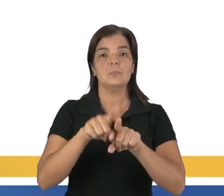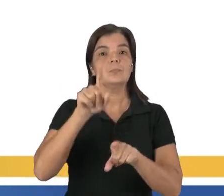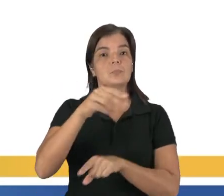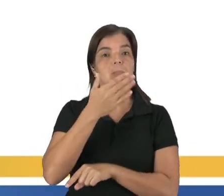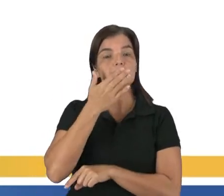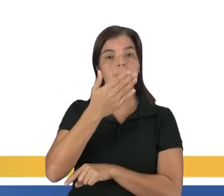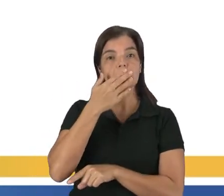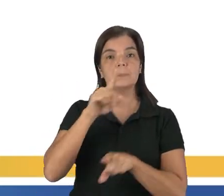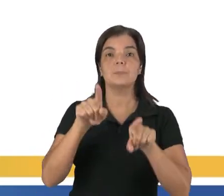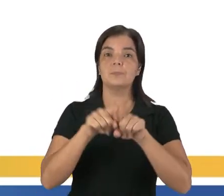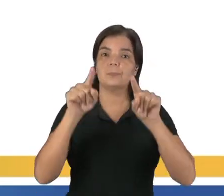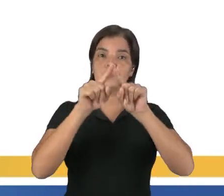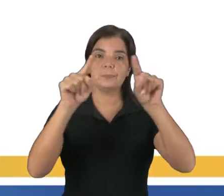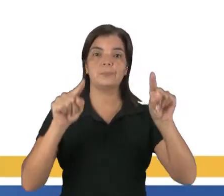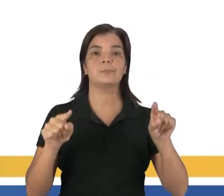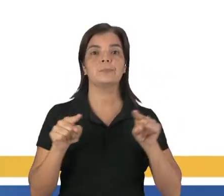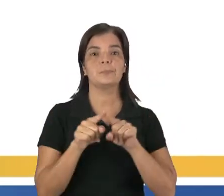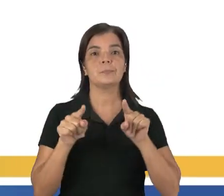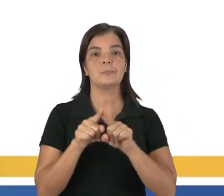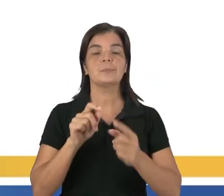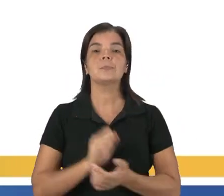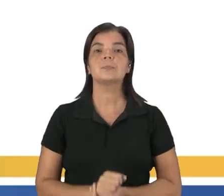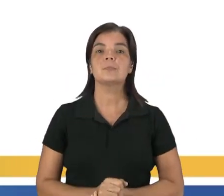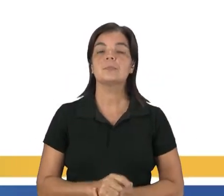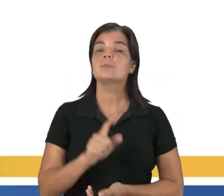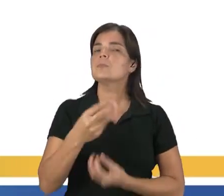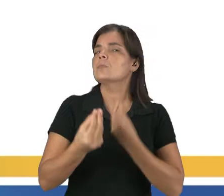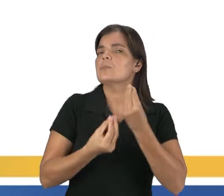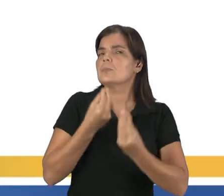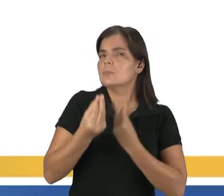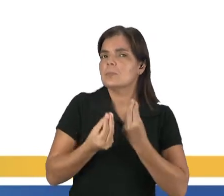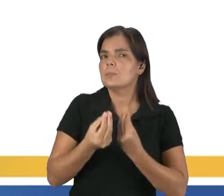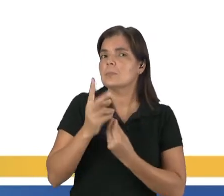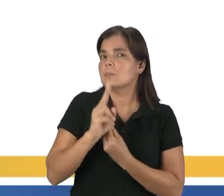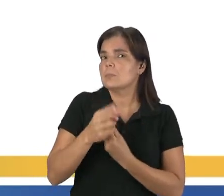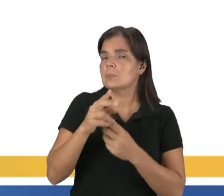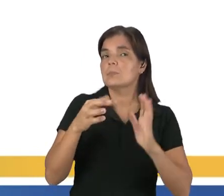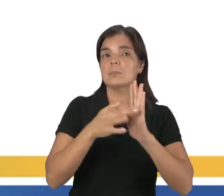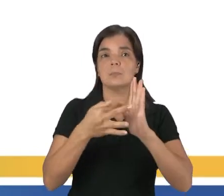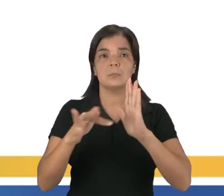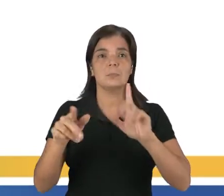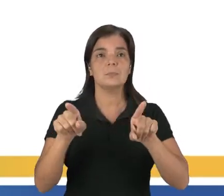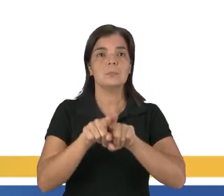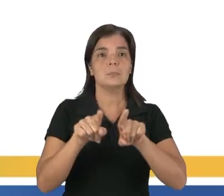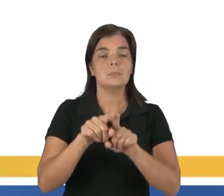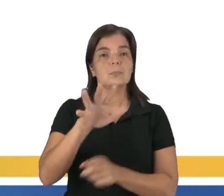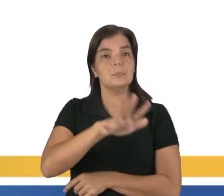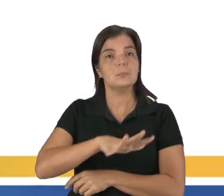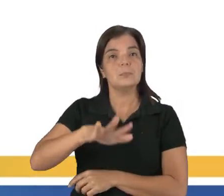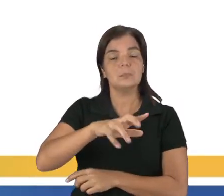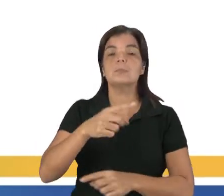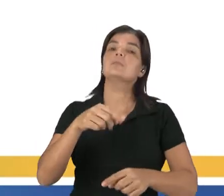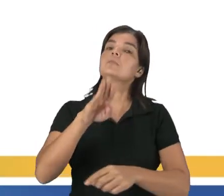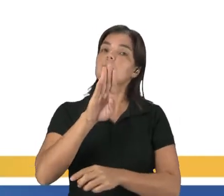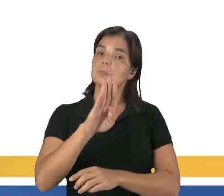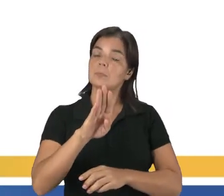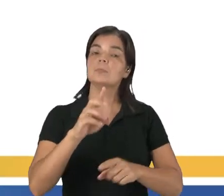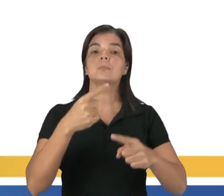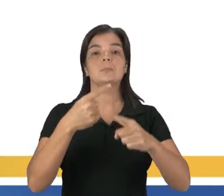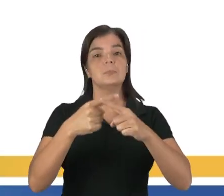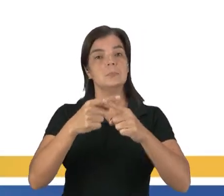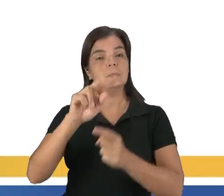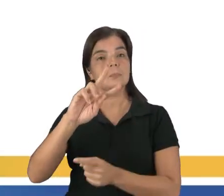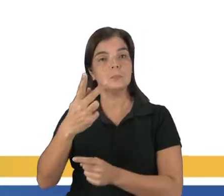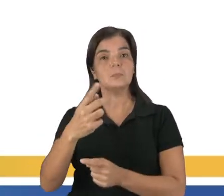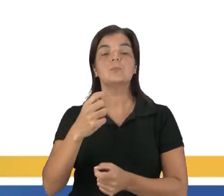um tipo de retângulo específico, né? Como é que você vai fazer? A mesma fórmula. Você vai multiplicar a base vezes a altura. Só que a